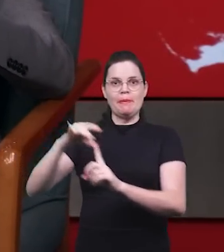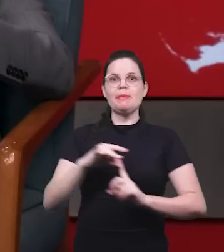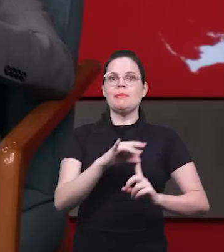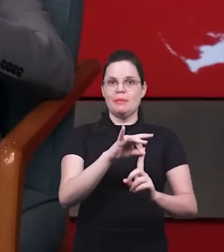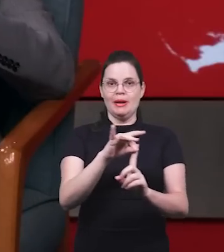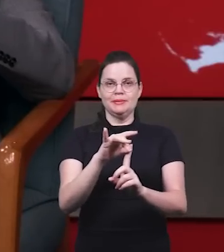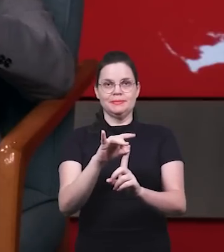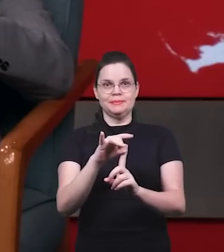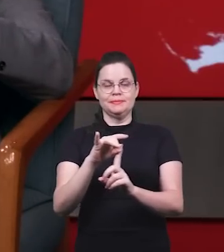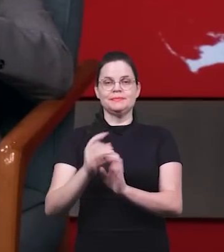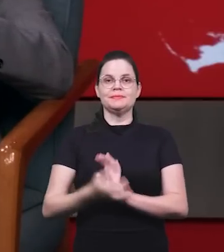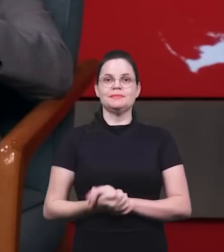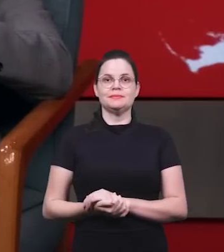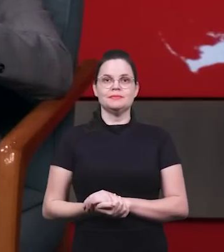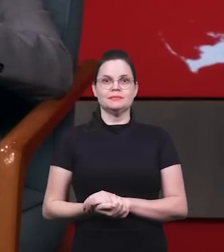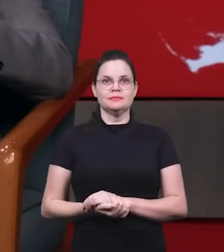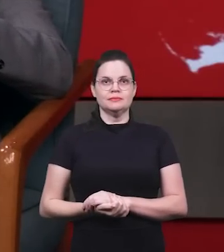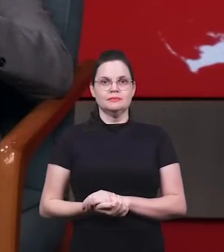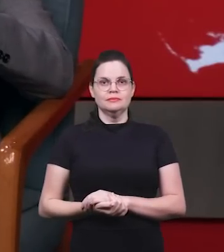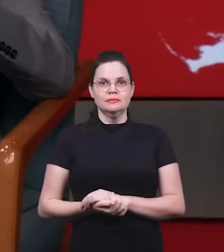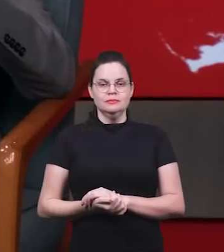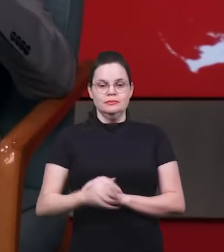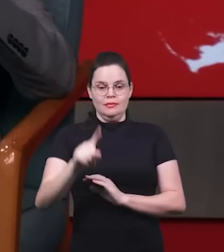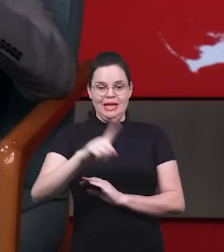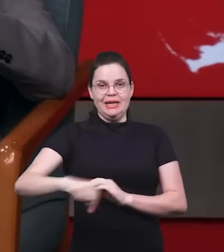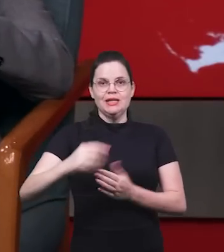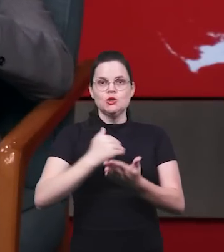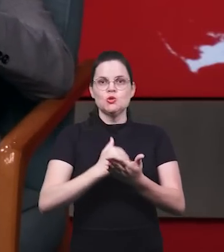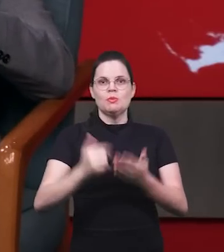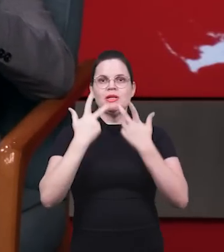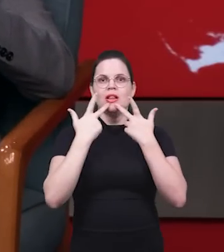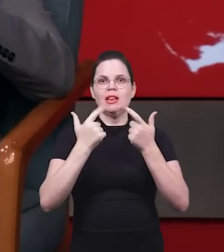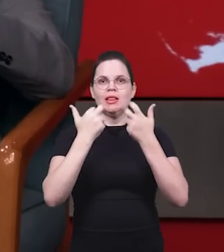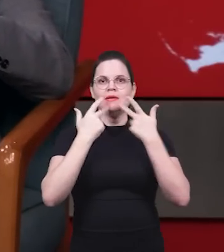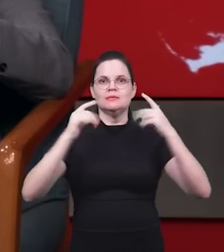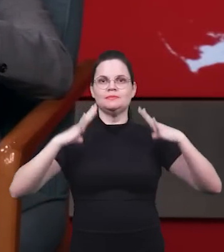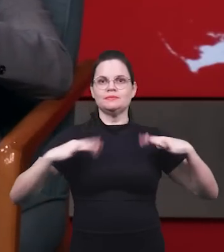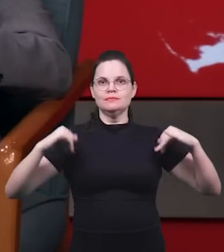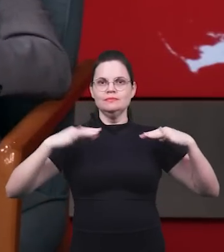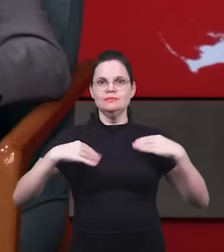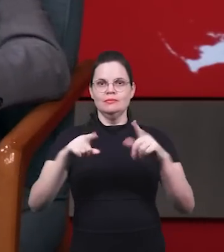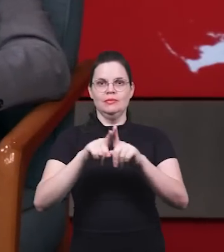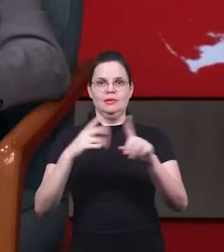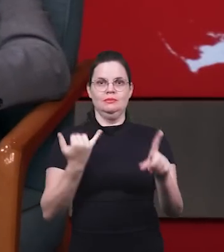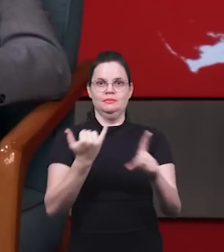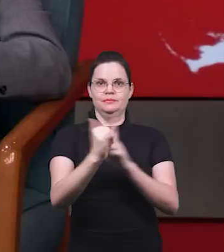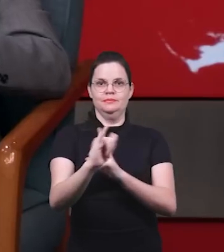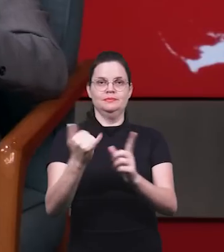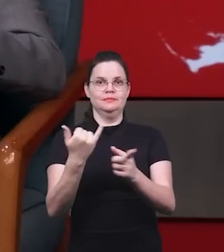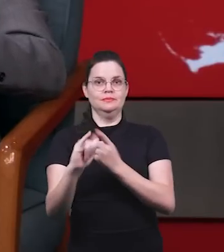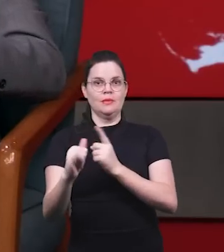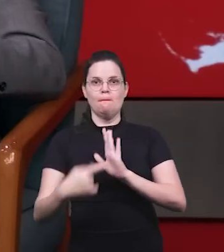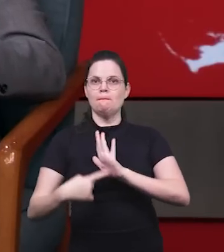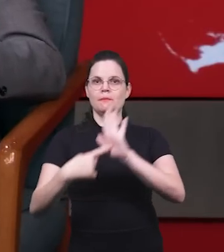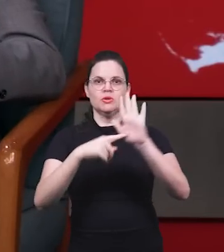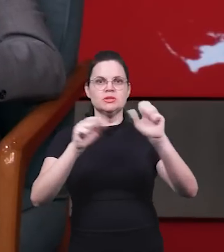que depois que eles foram batizados com o Espírito Santo, eles falaram línguas e profetizavam. Uma